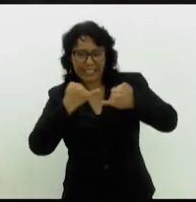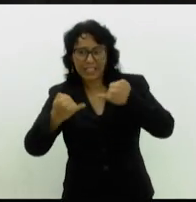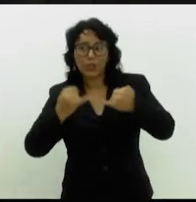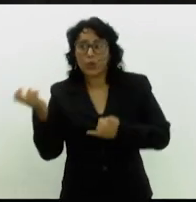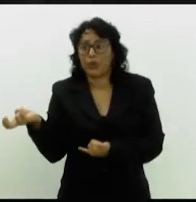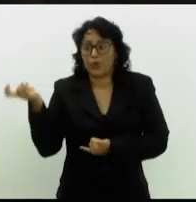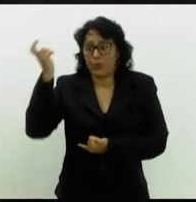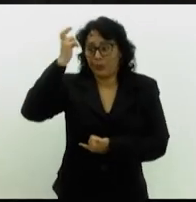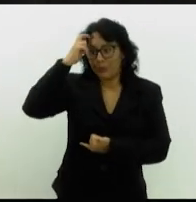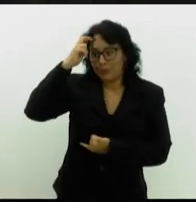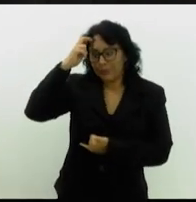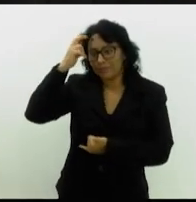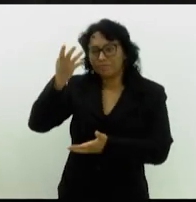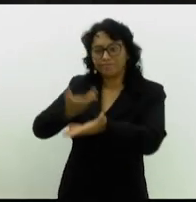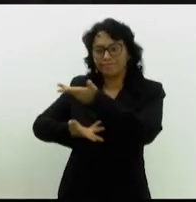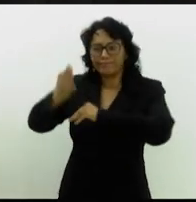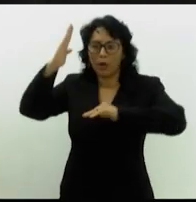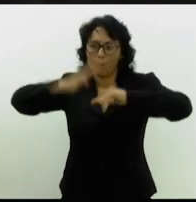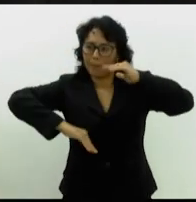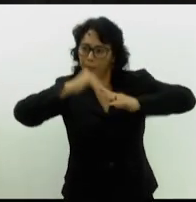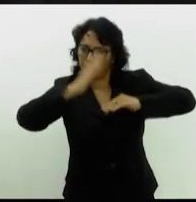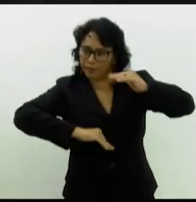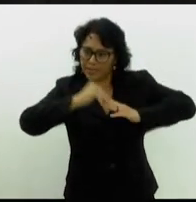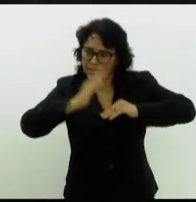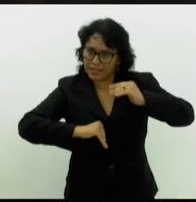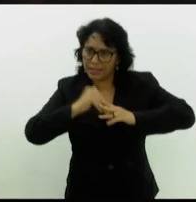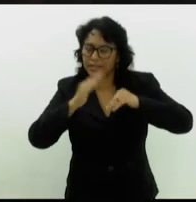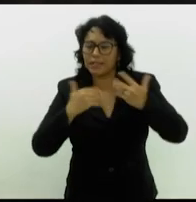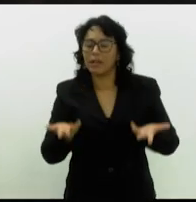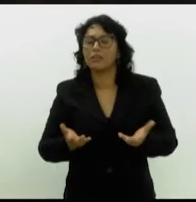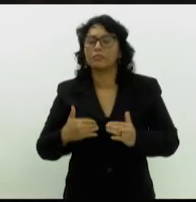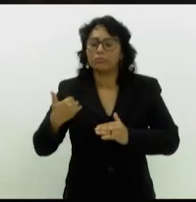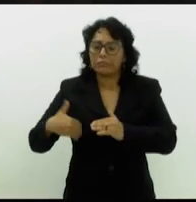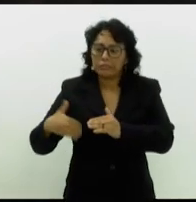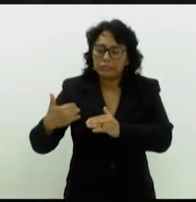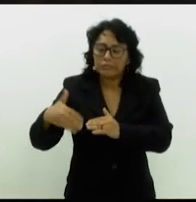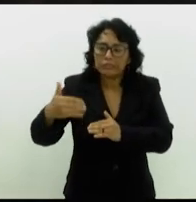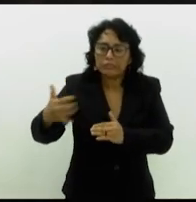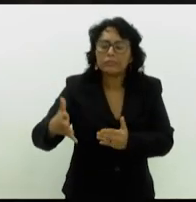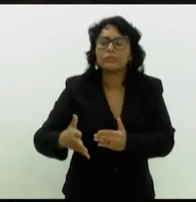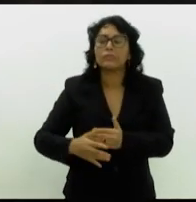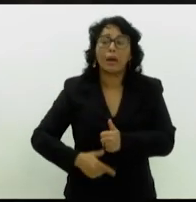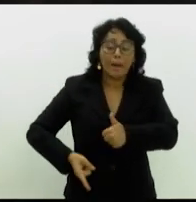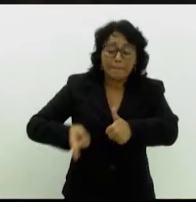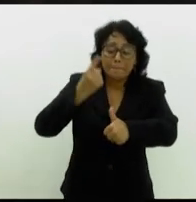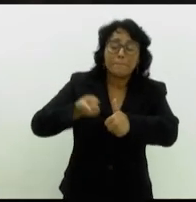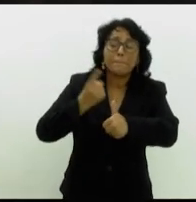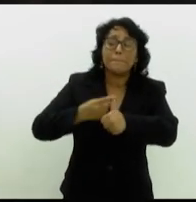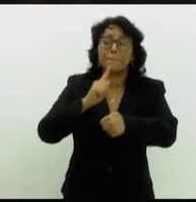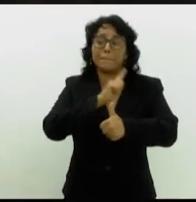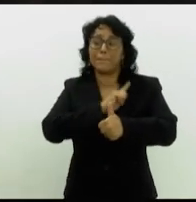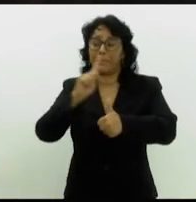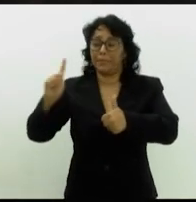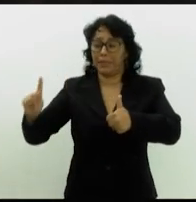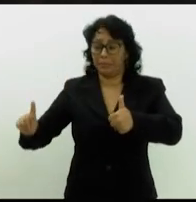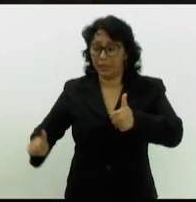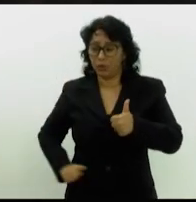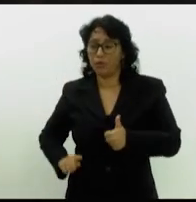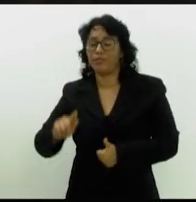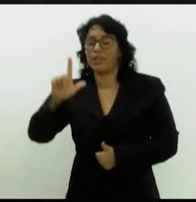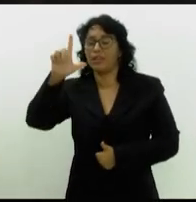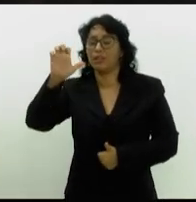cargo ainda no governo construído no governo de Leonel Brisola no primeiro governo de Leonel Brisola aonde em